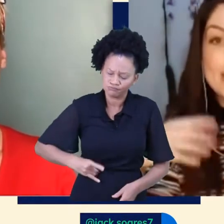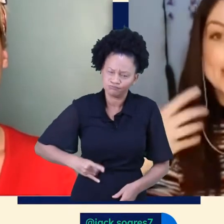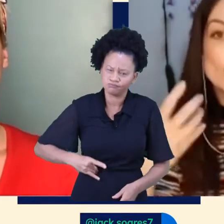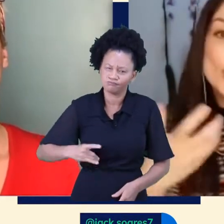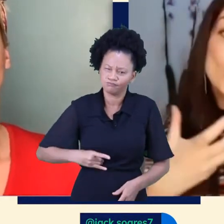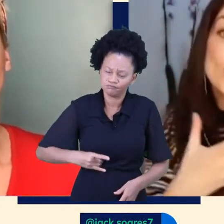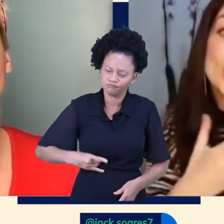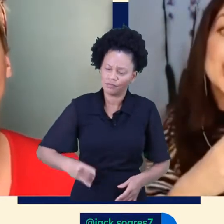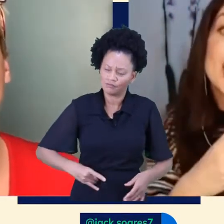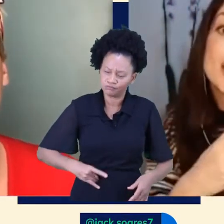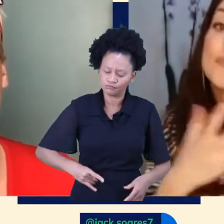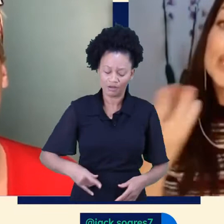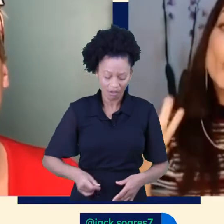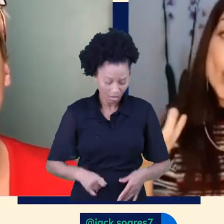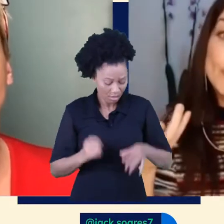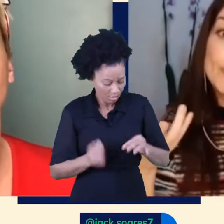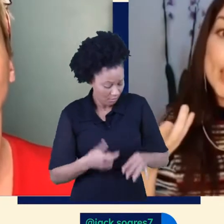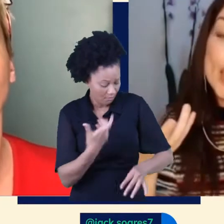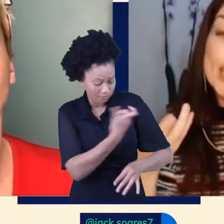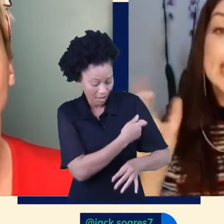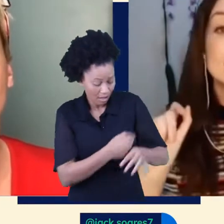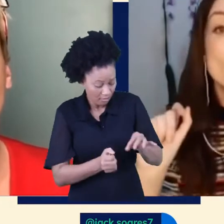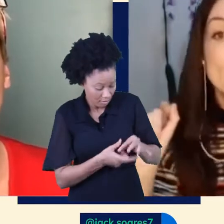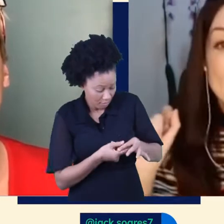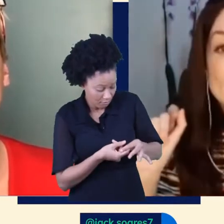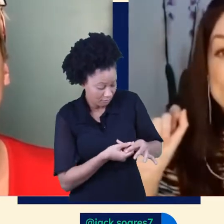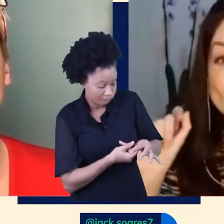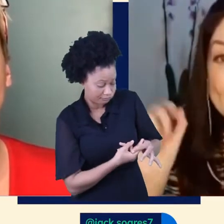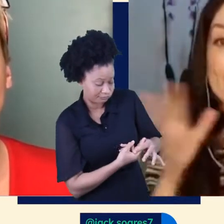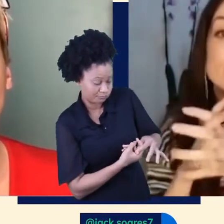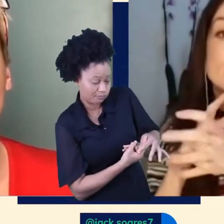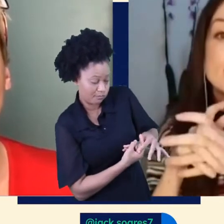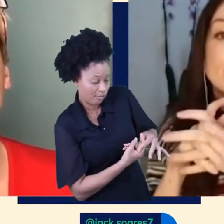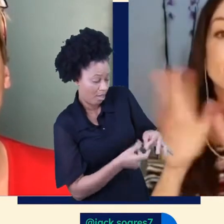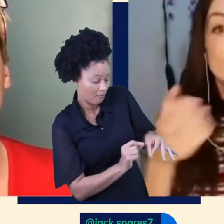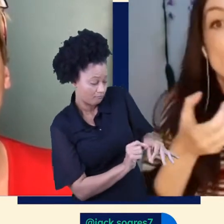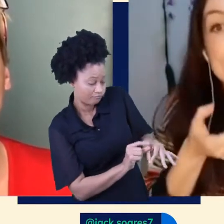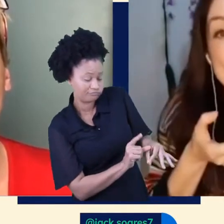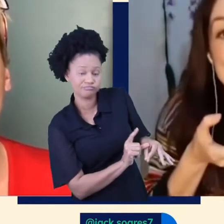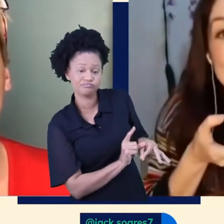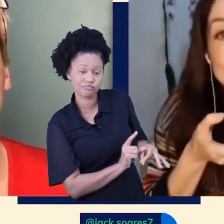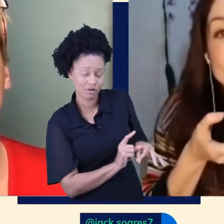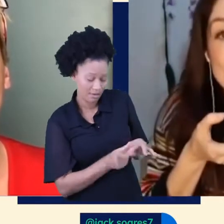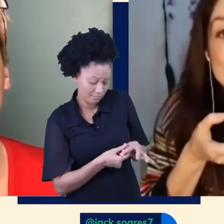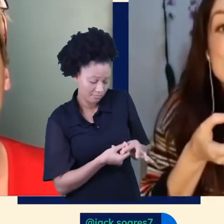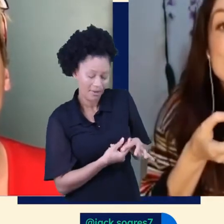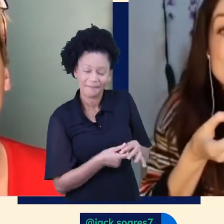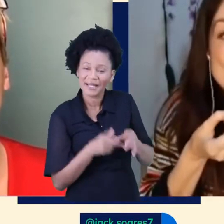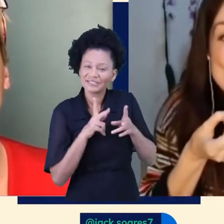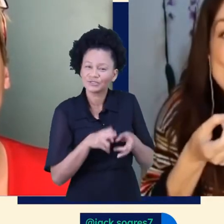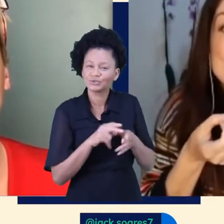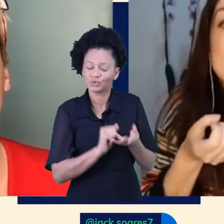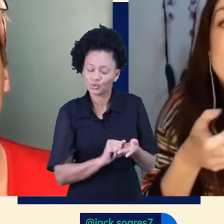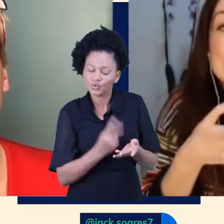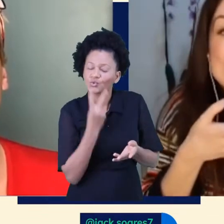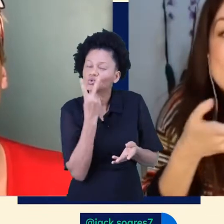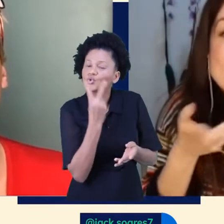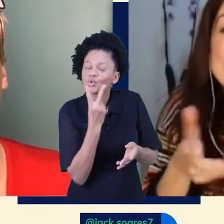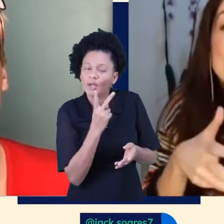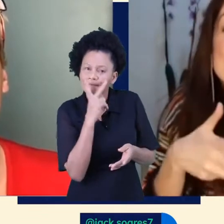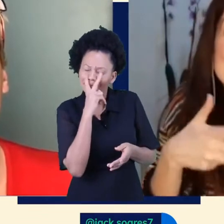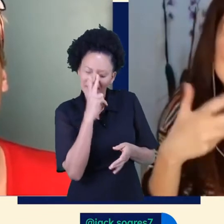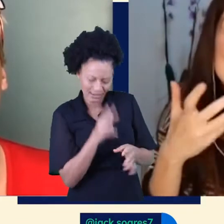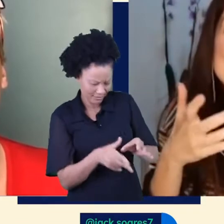Então, aparentemente, é uma genitália ambígua, né? Então, parece um pênis numa vulva, né? Por isso que as pessoas falavam